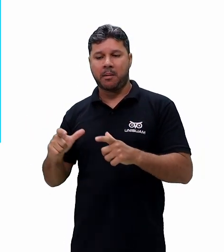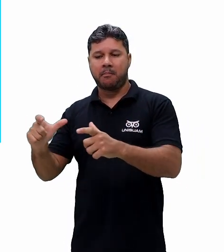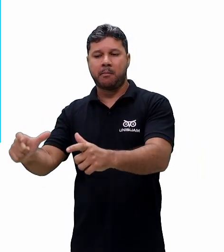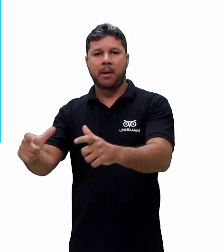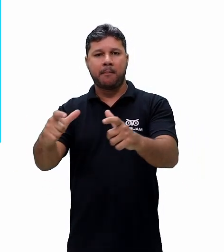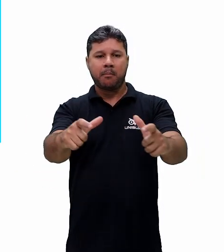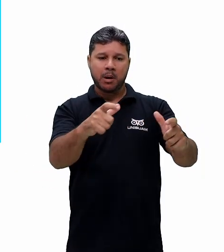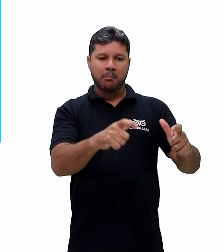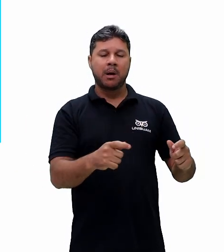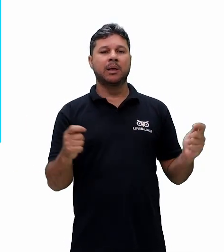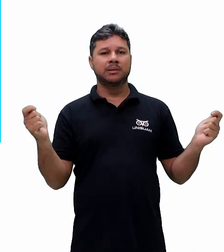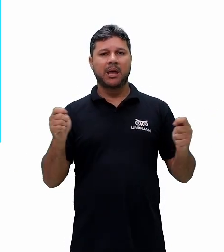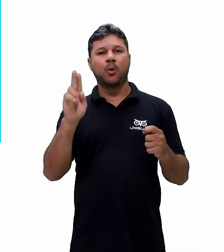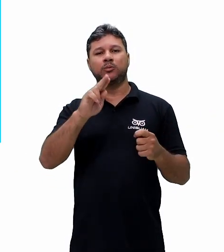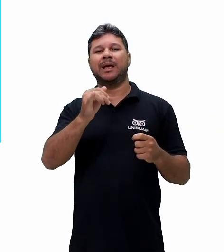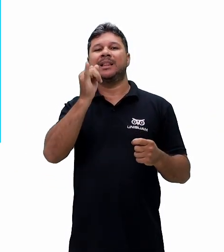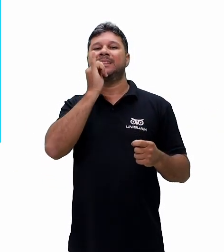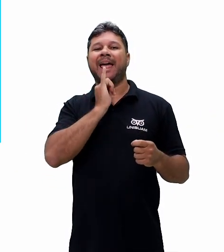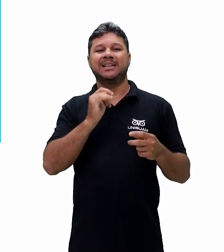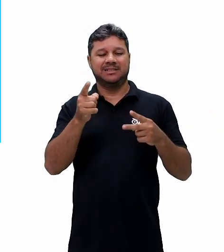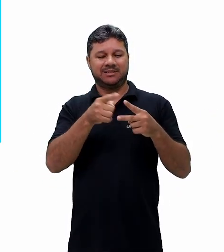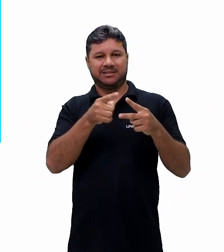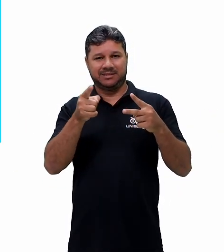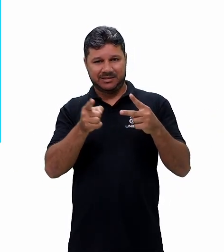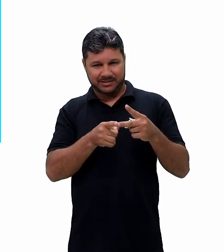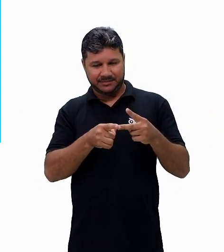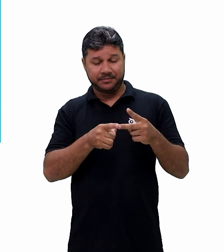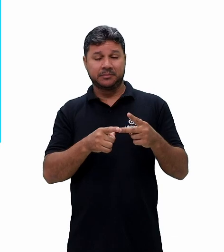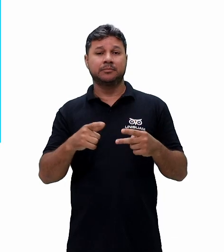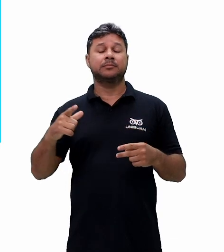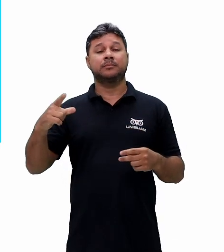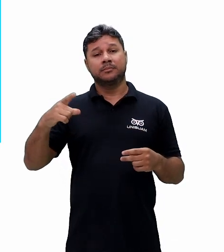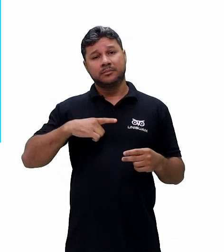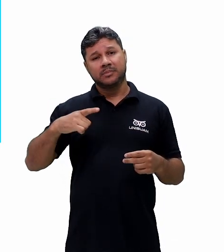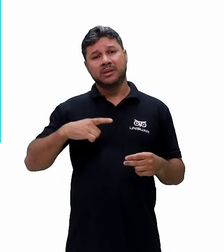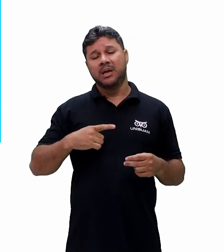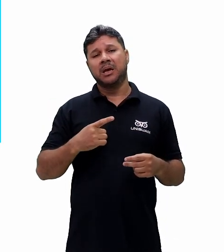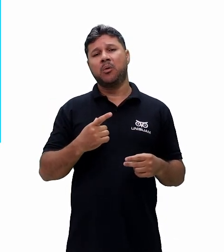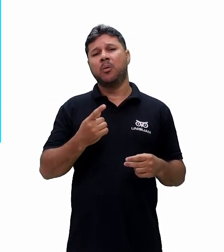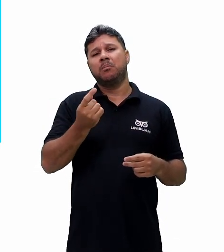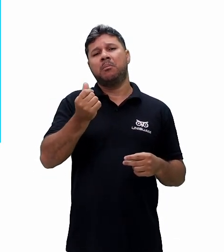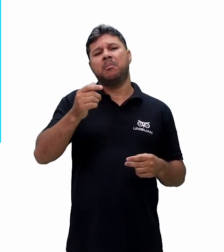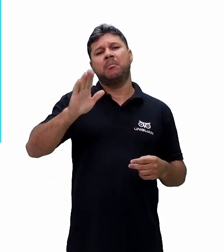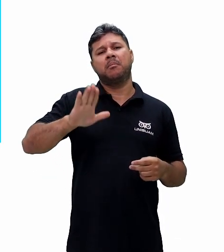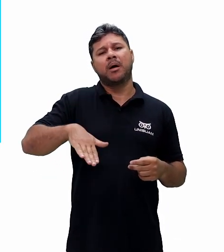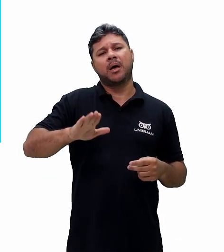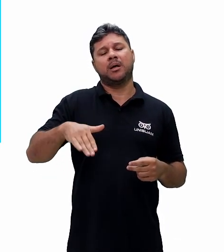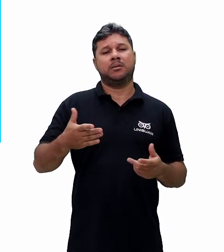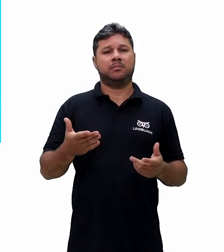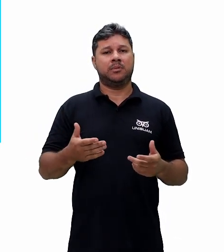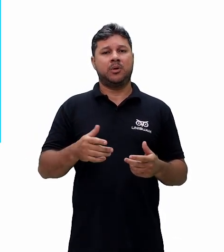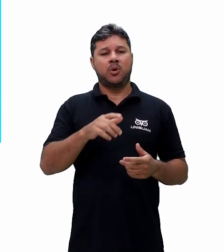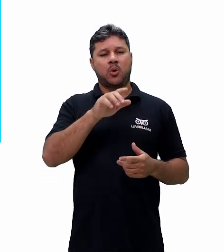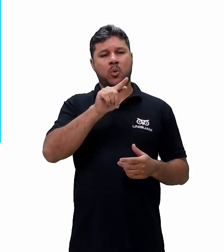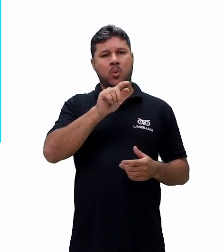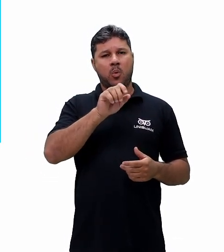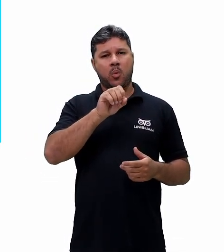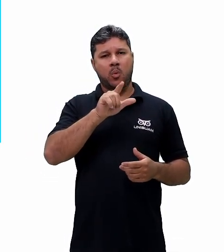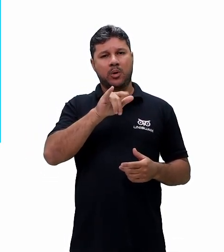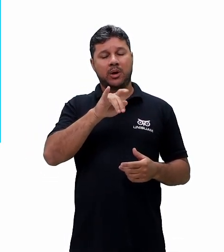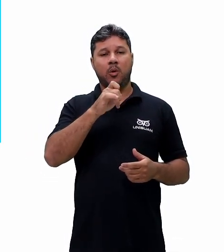lugar eu consigo realizar esses dois testes. E possuem um baixo custo. Um